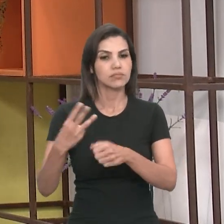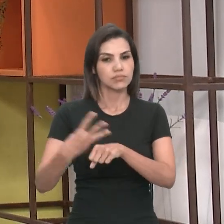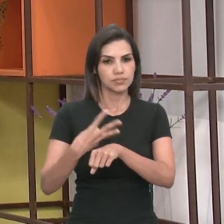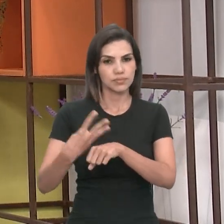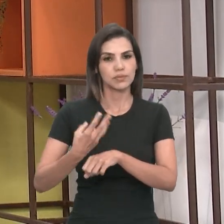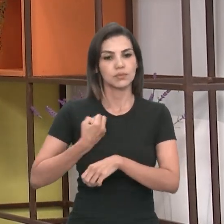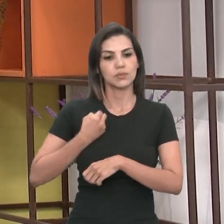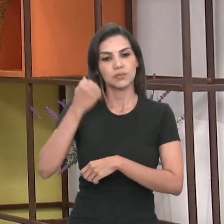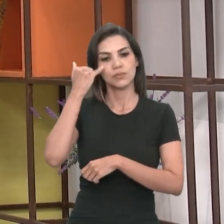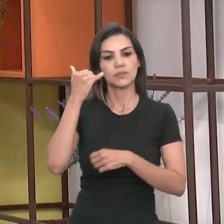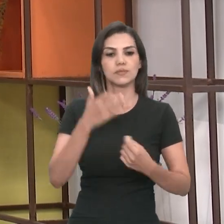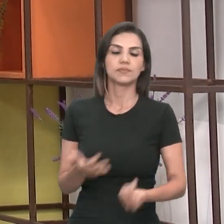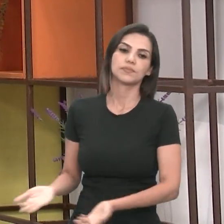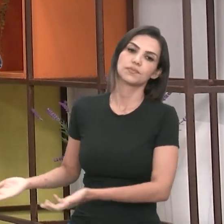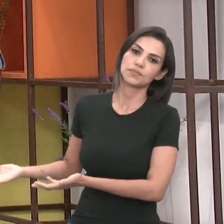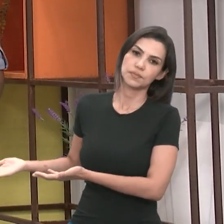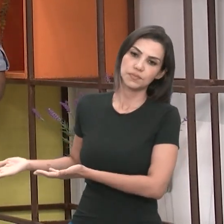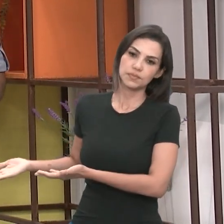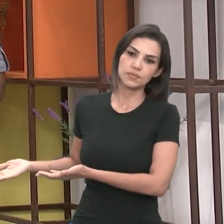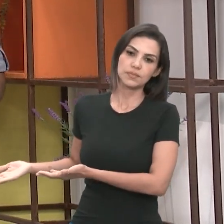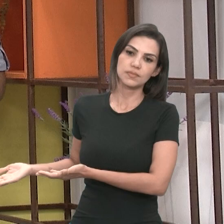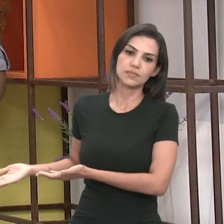esse número que aparece aqui embaixo, o